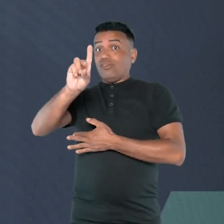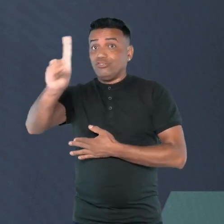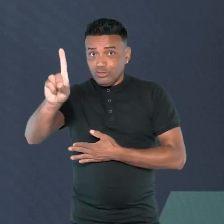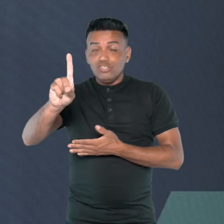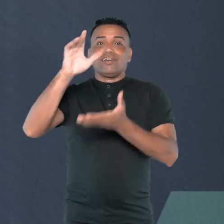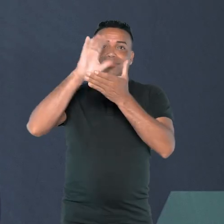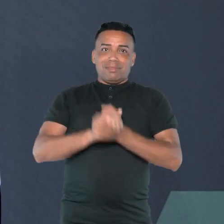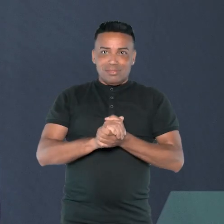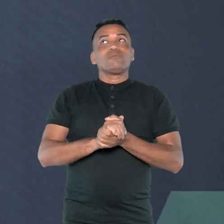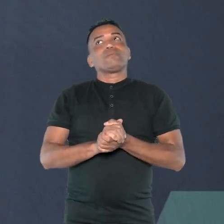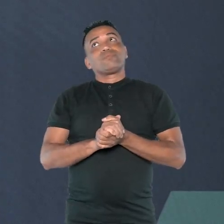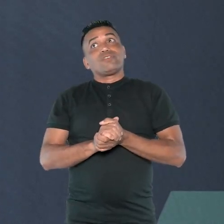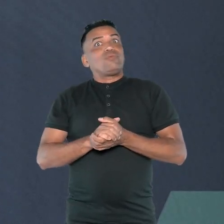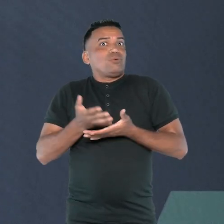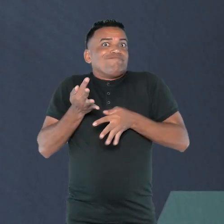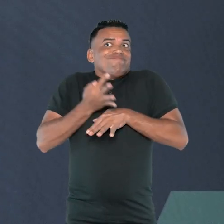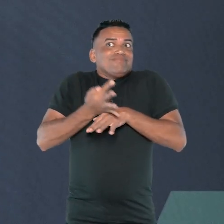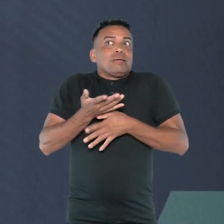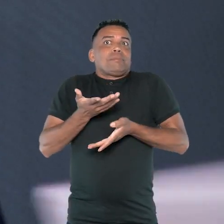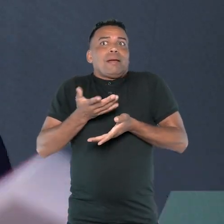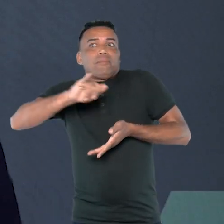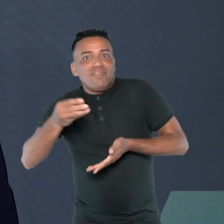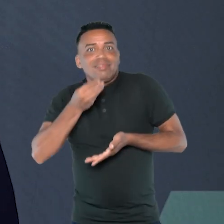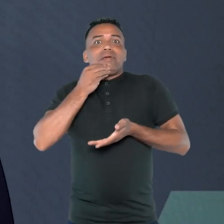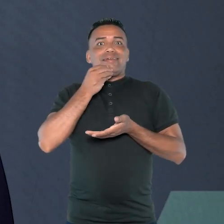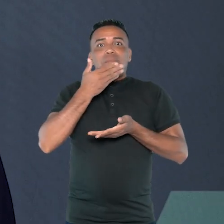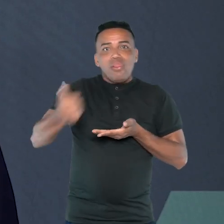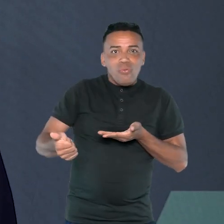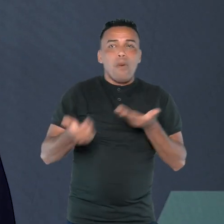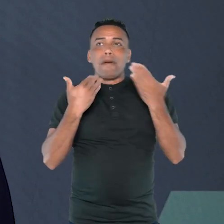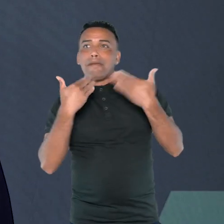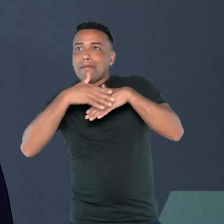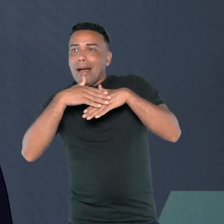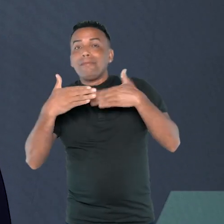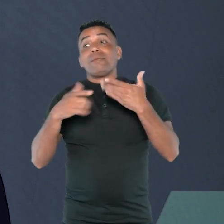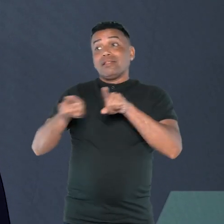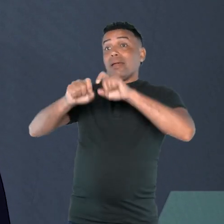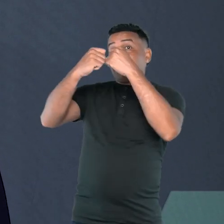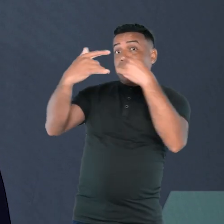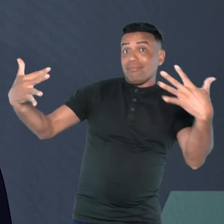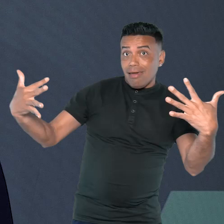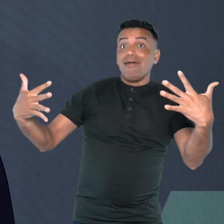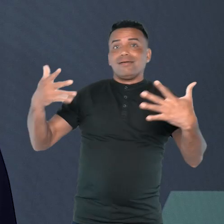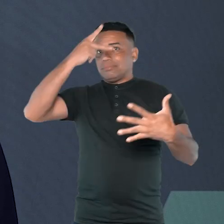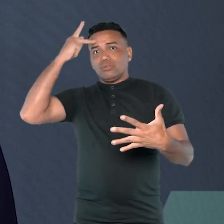possa ter um aproveitamento melhor e ter mais tempo para conversar com a plateia, porque tenho certeza